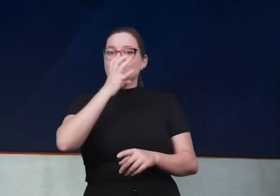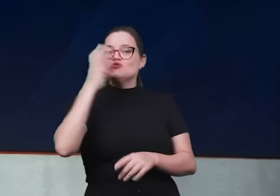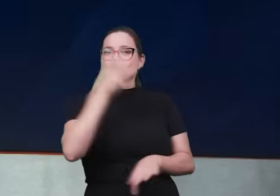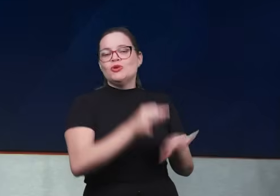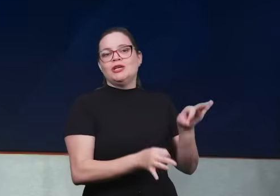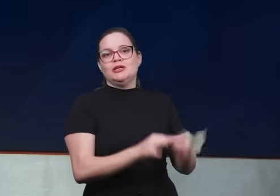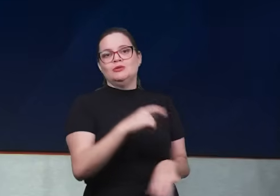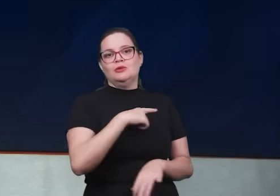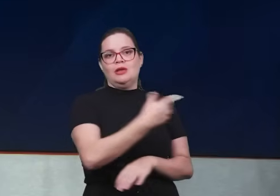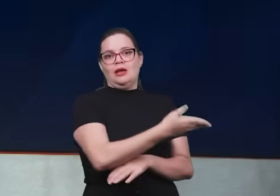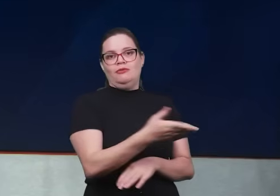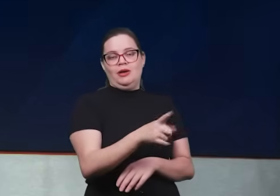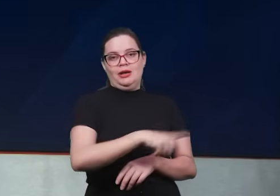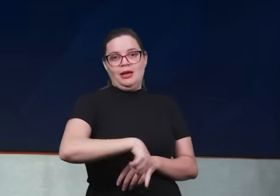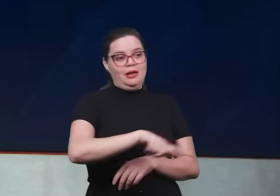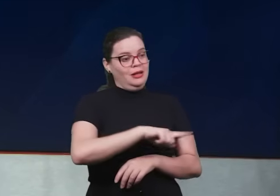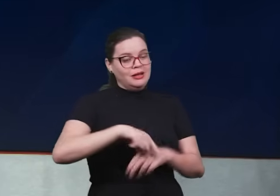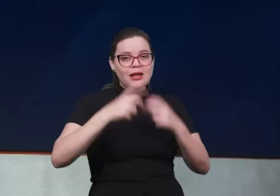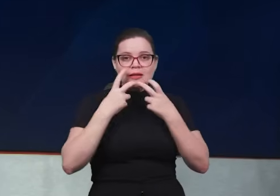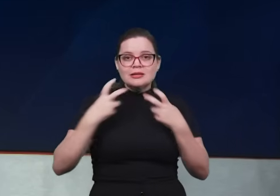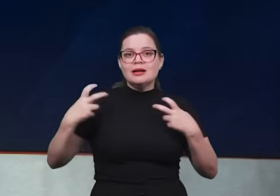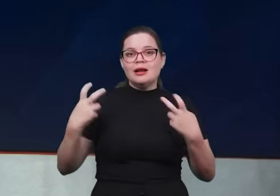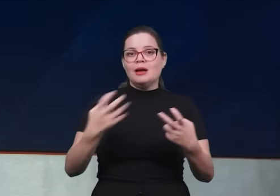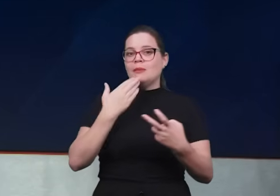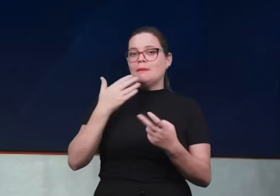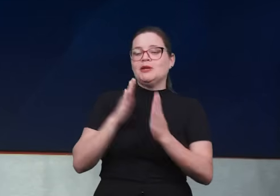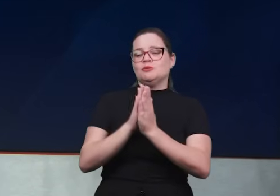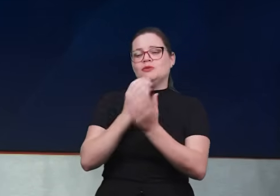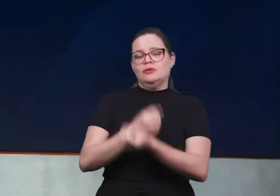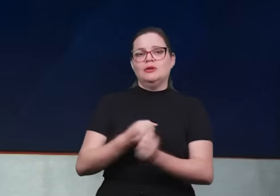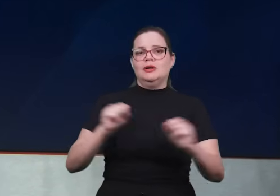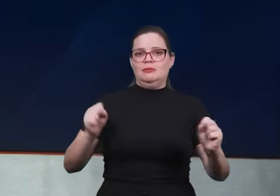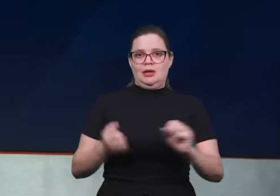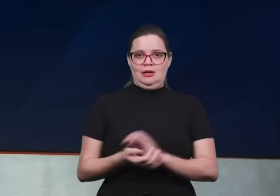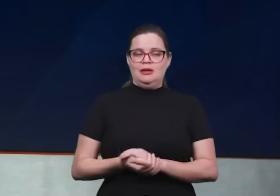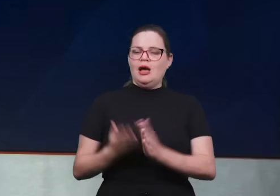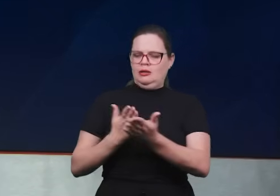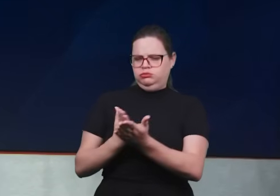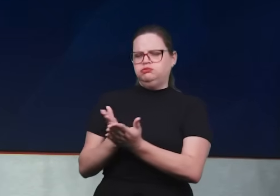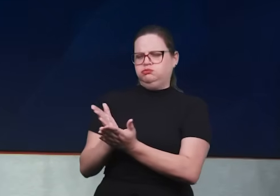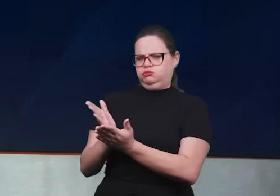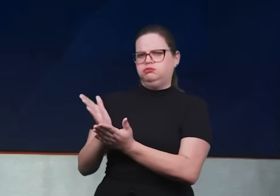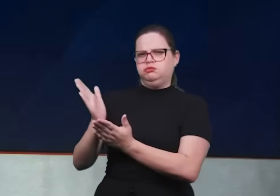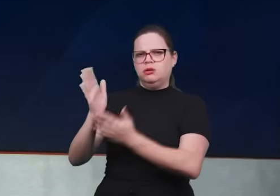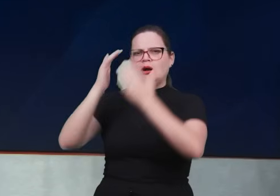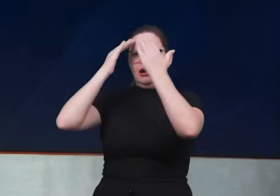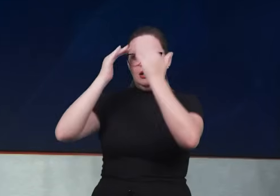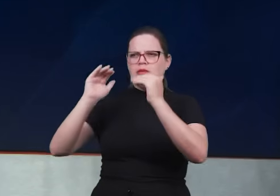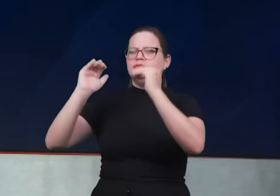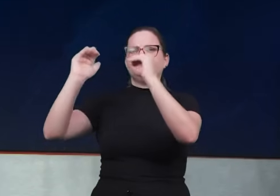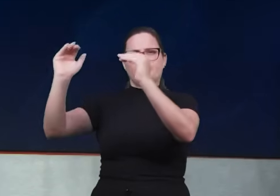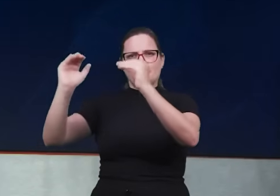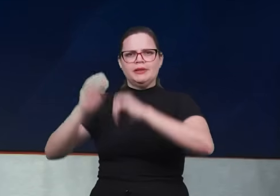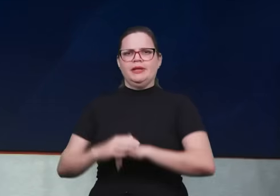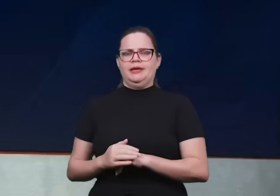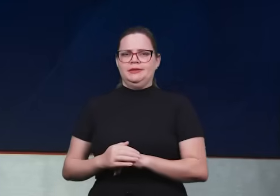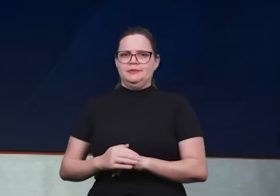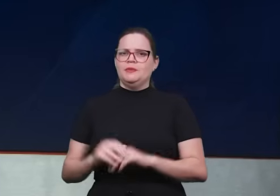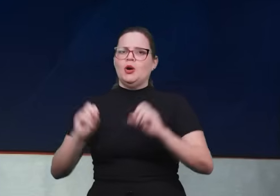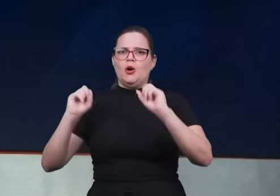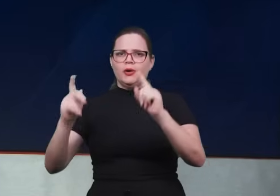ao Senhor e à libertação, seguindo novamente de pecado,